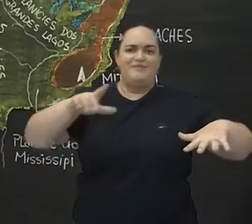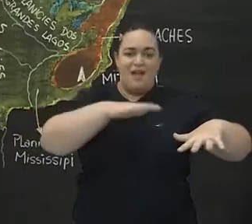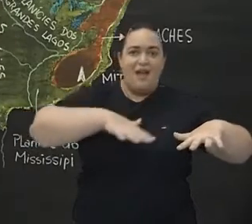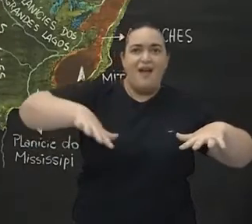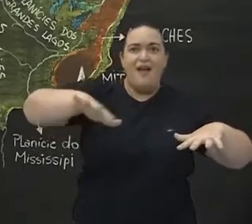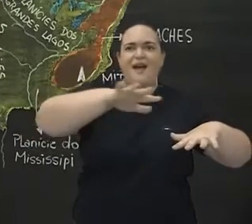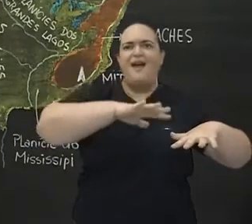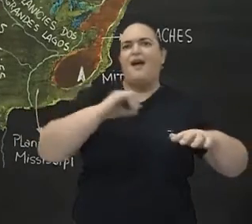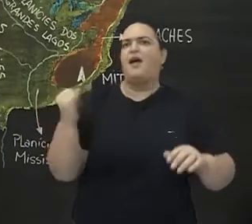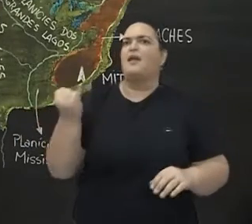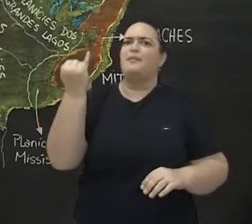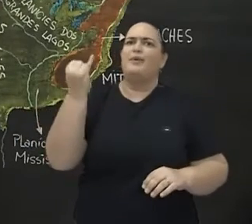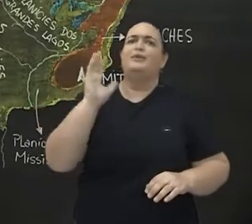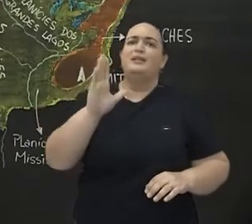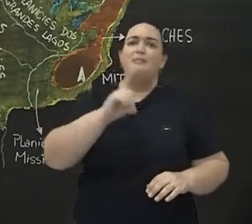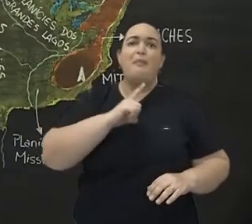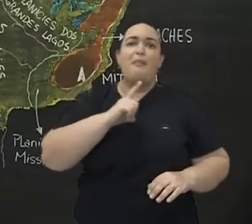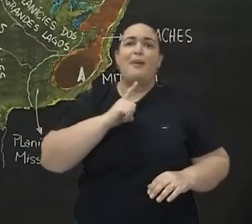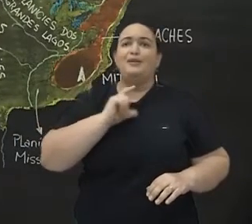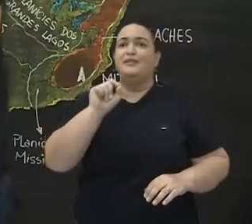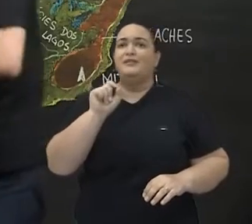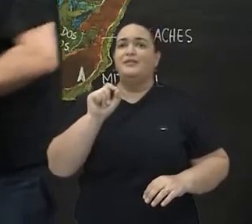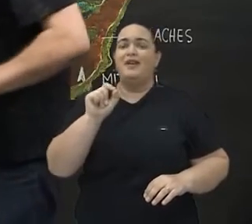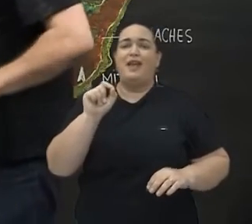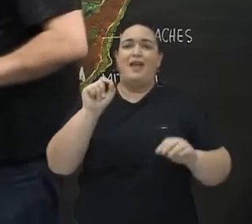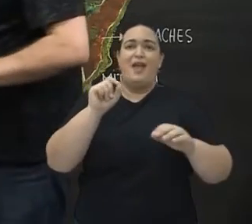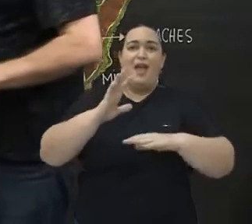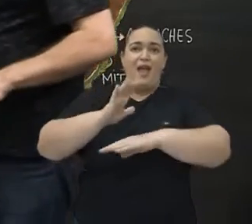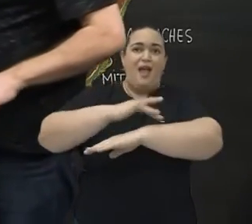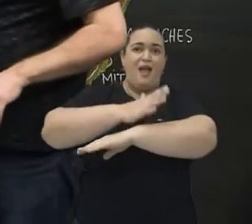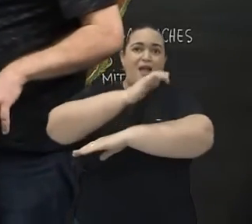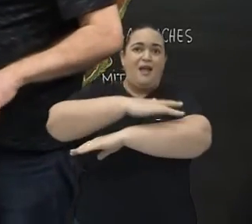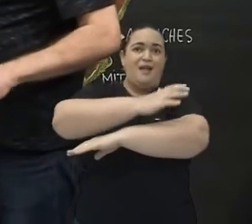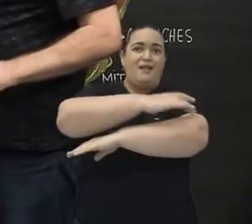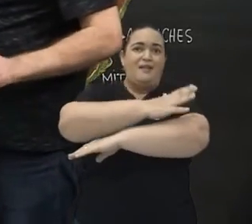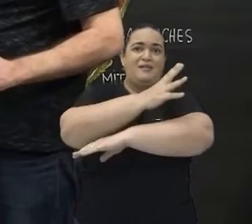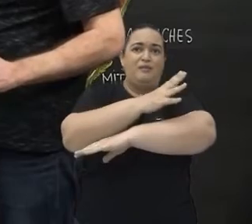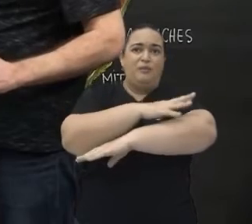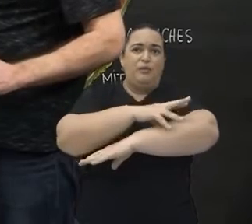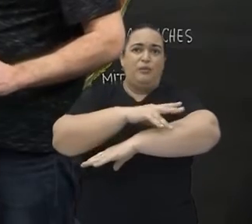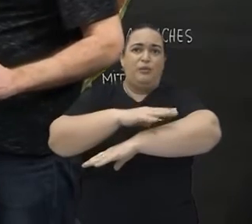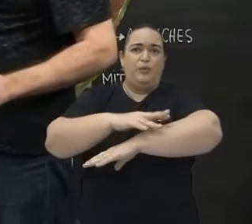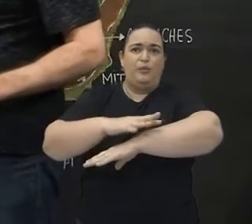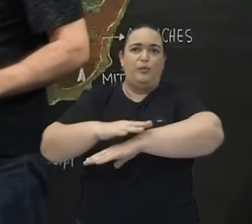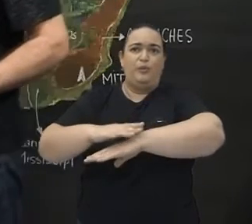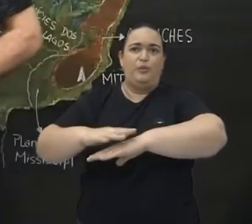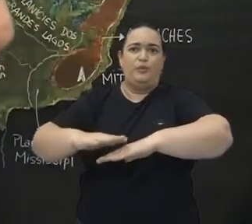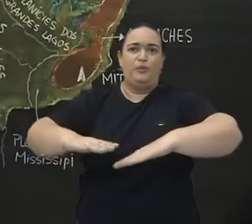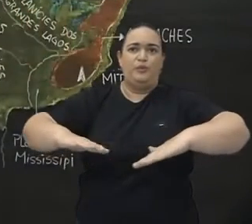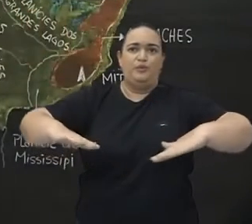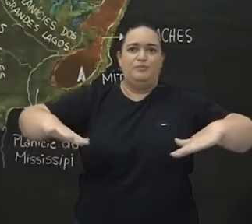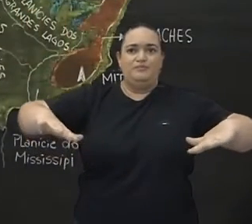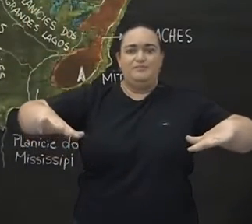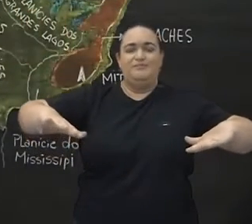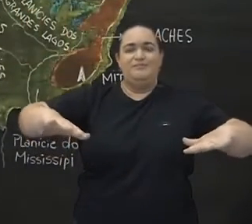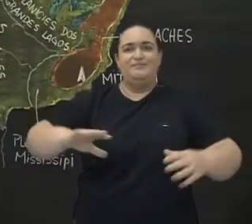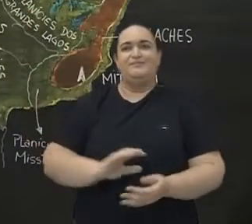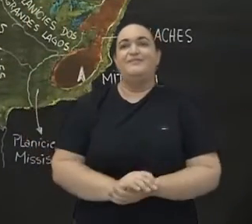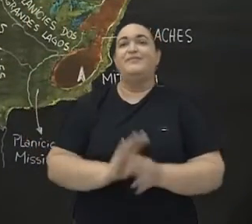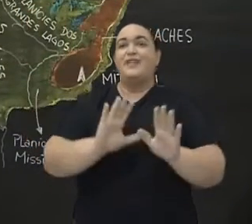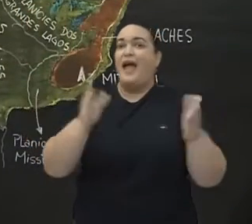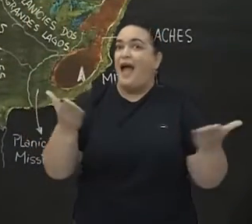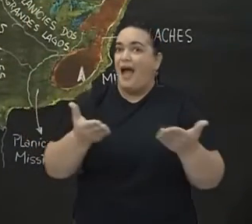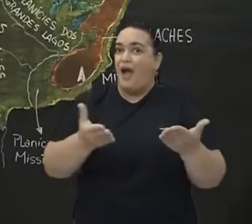totalmente desgastada de relevo. Agora, falamos agora do relevo. Vamos tentar entender agora os climas nessa